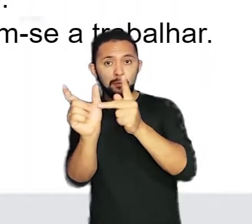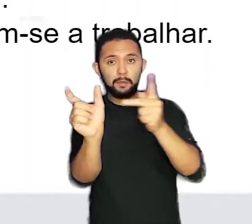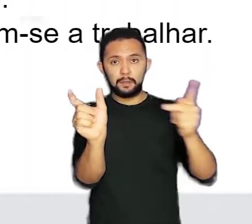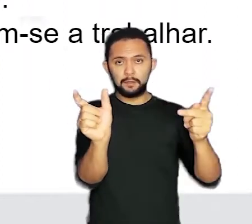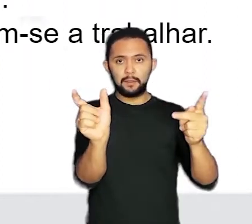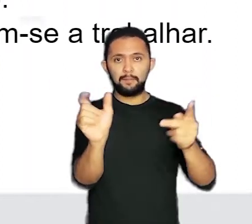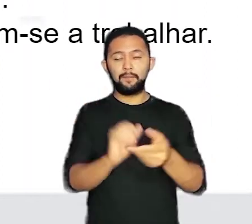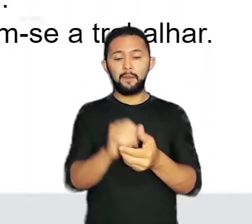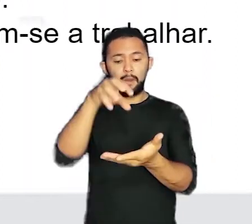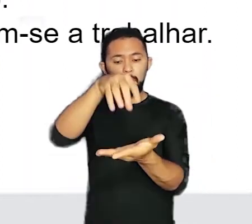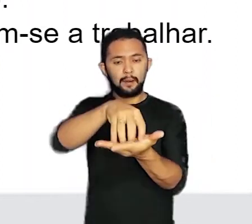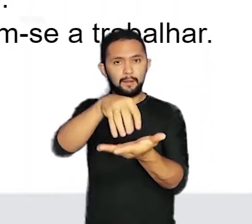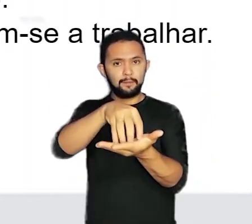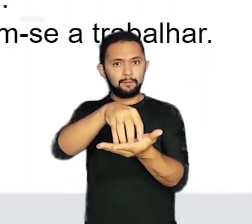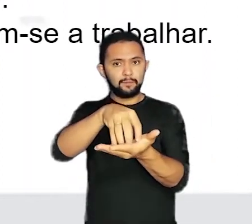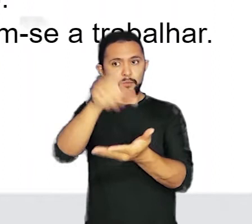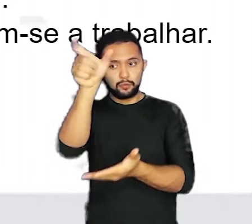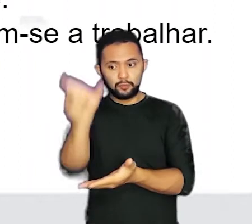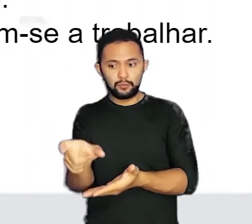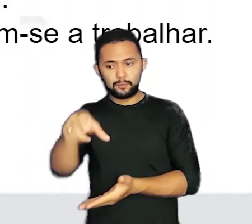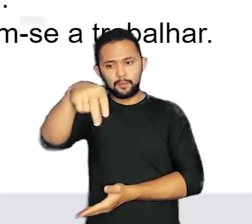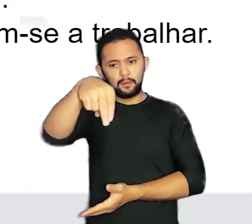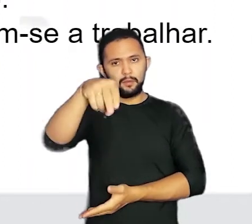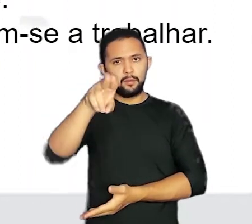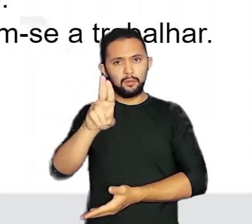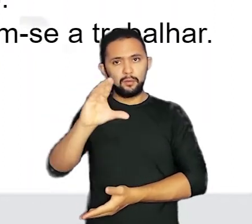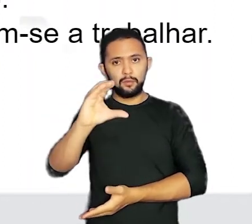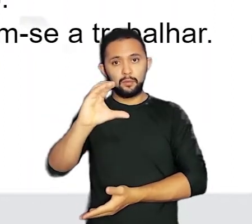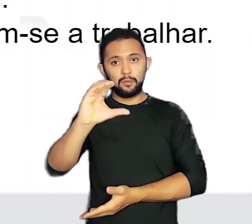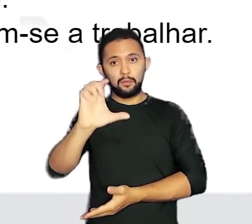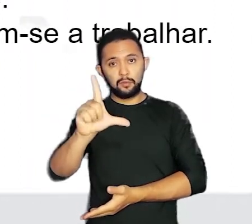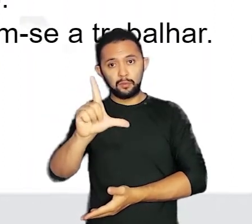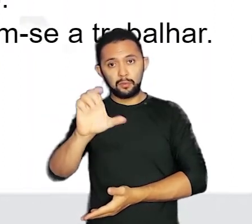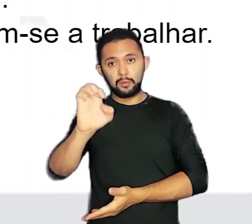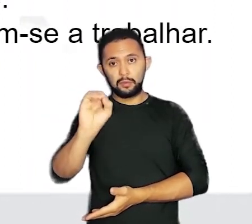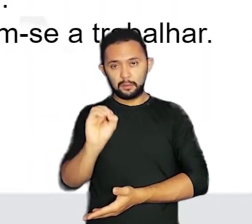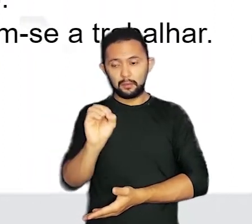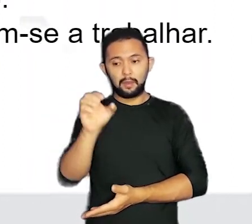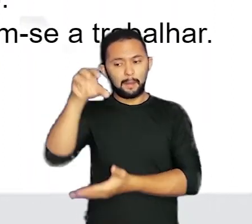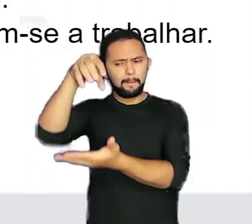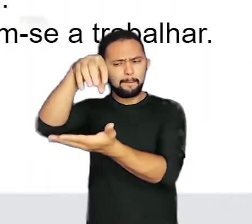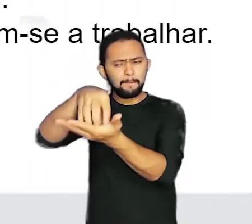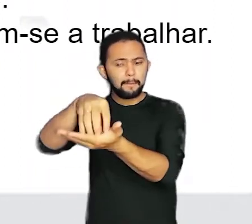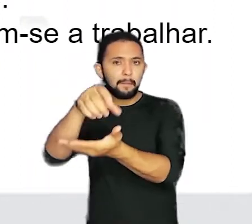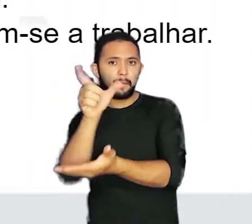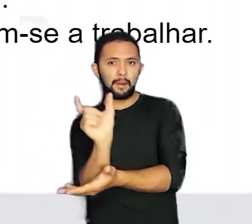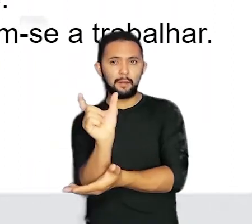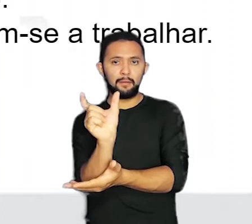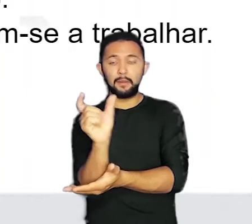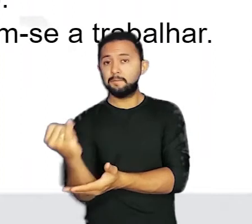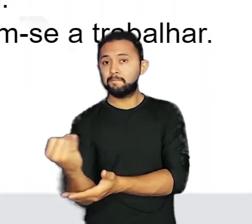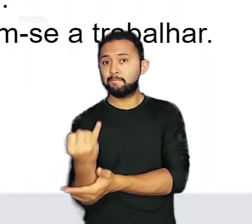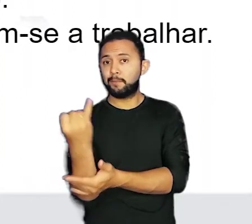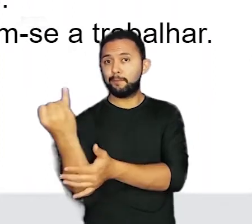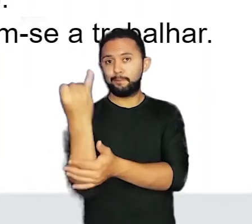importante dentro do sujeito nós vamos chamar de núcleo, tá bom? Então núcleo é a palavra central. é aquela que é